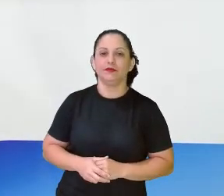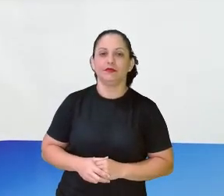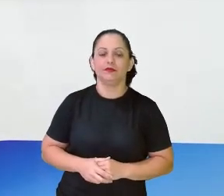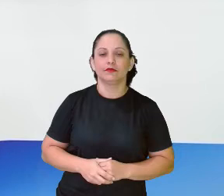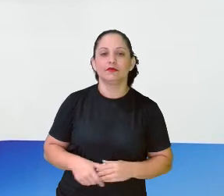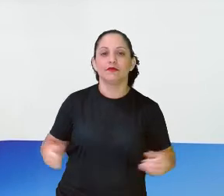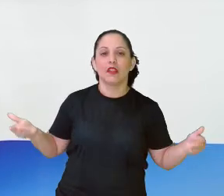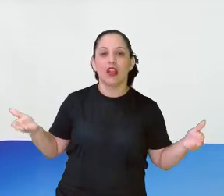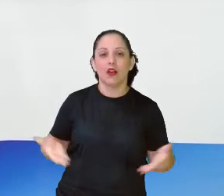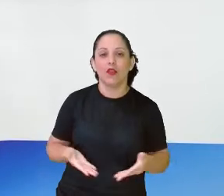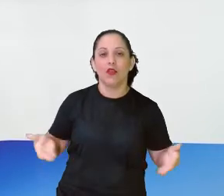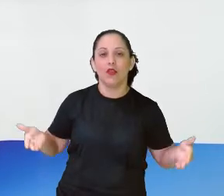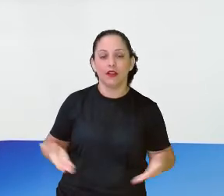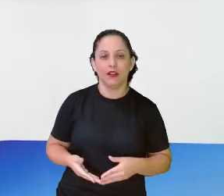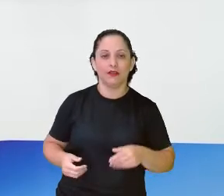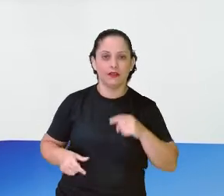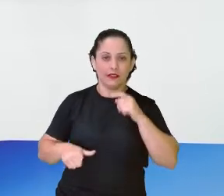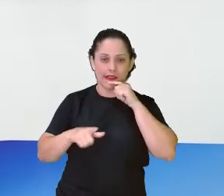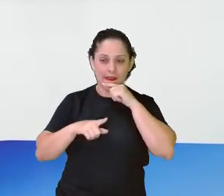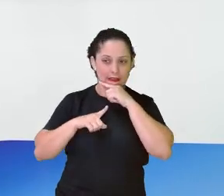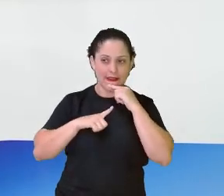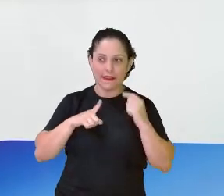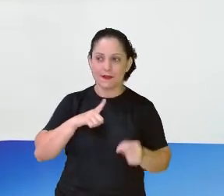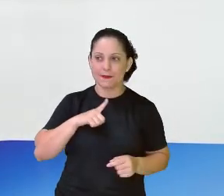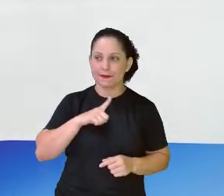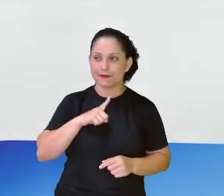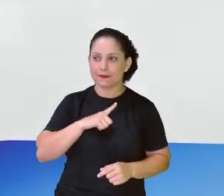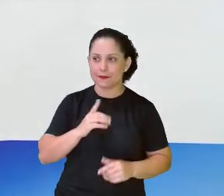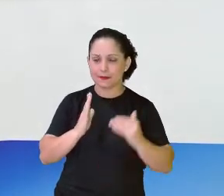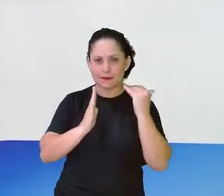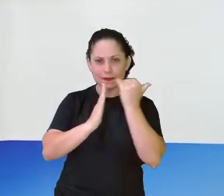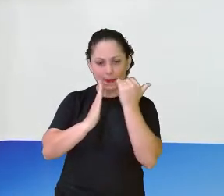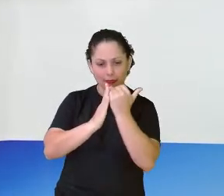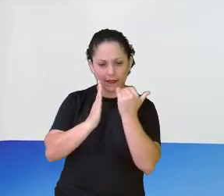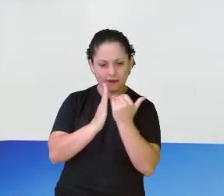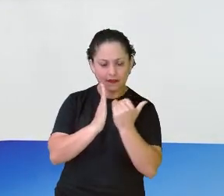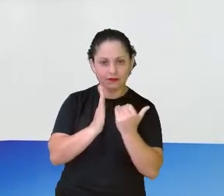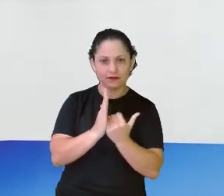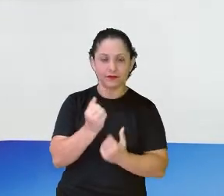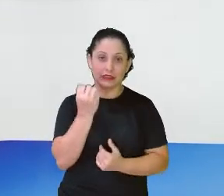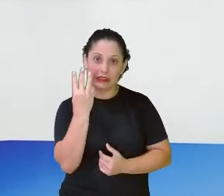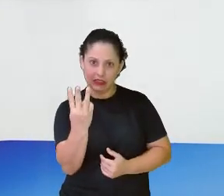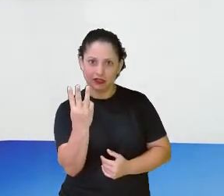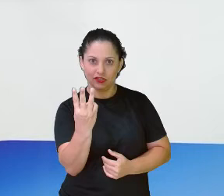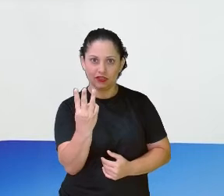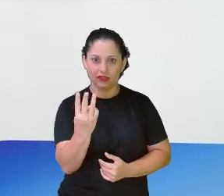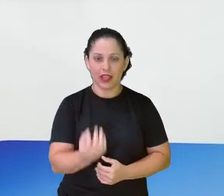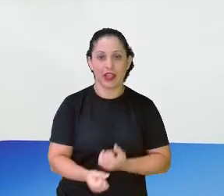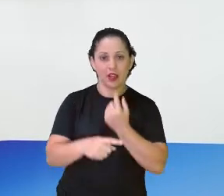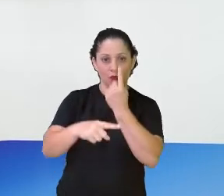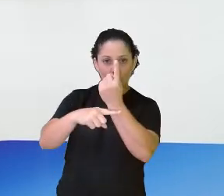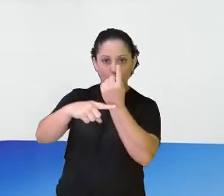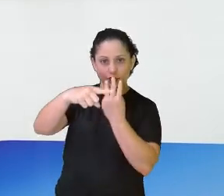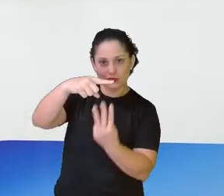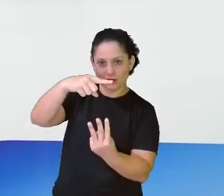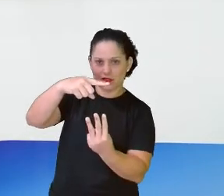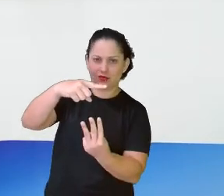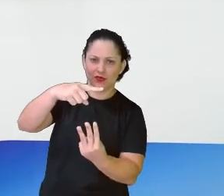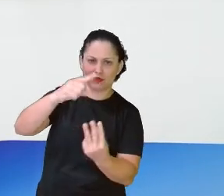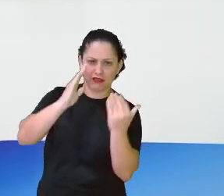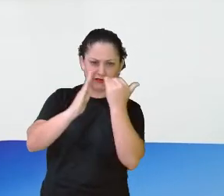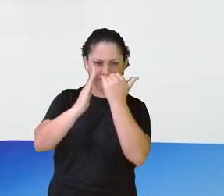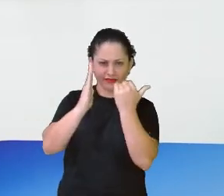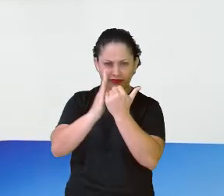vou repartir esses 15 em 3 partes. Não é um terço que está me dizendo aqui, né? Para dividir